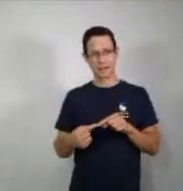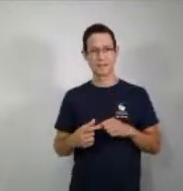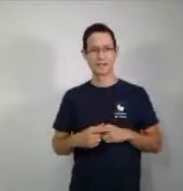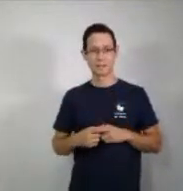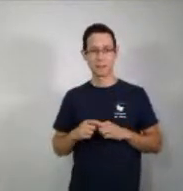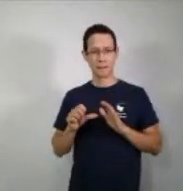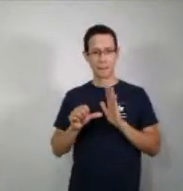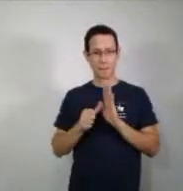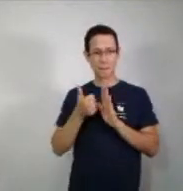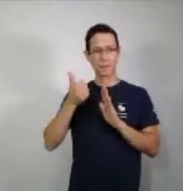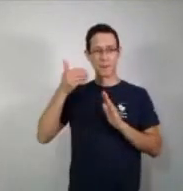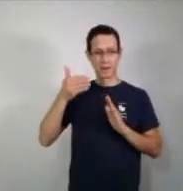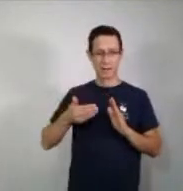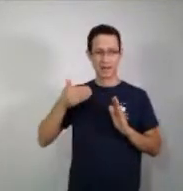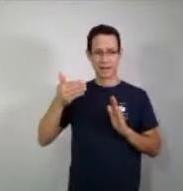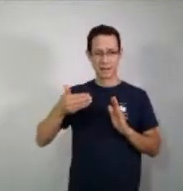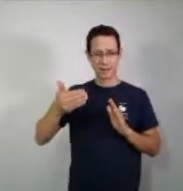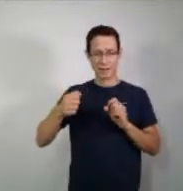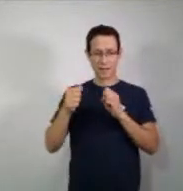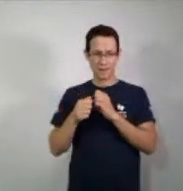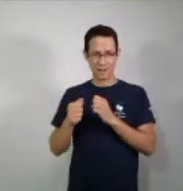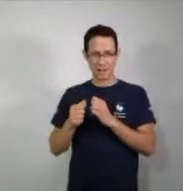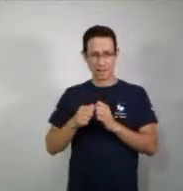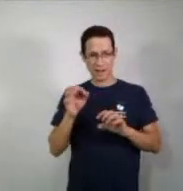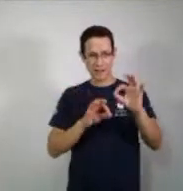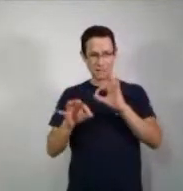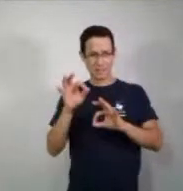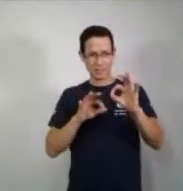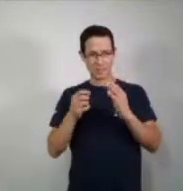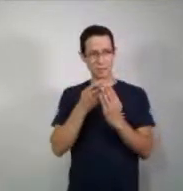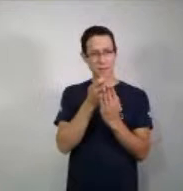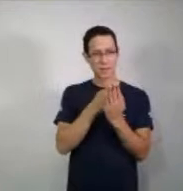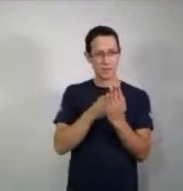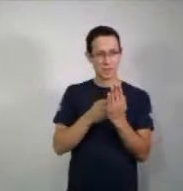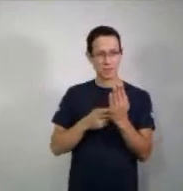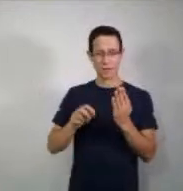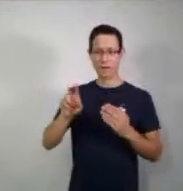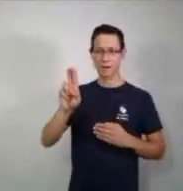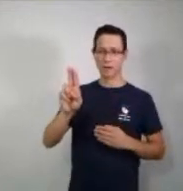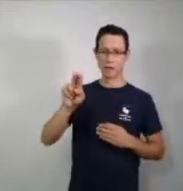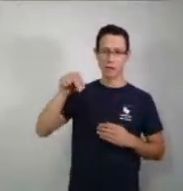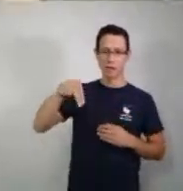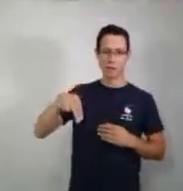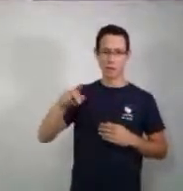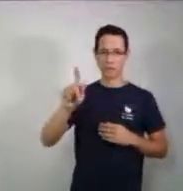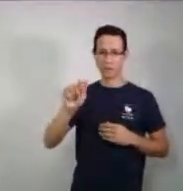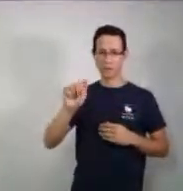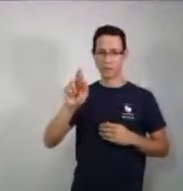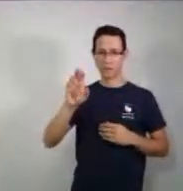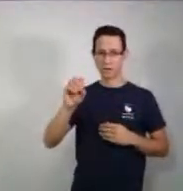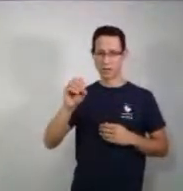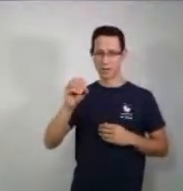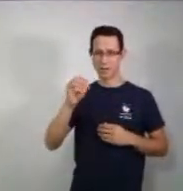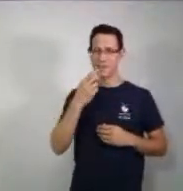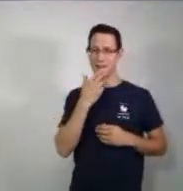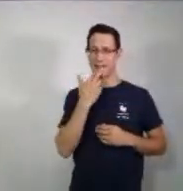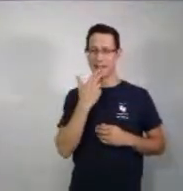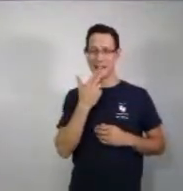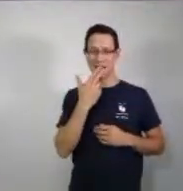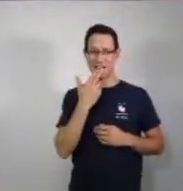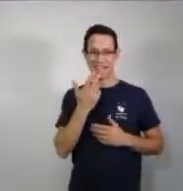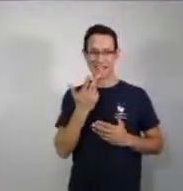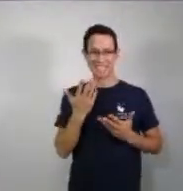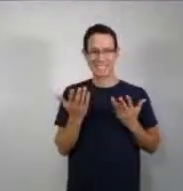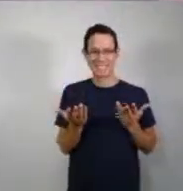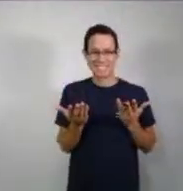primeiros diários que ele começa a fazer, ele começa a escrever realmente em húngaro, e aí eu estava lascada, não tinha,